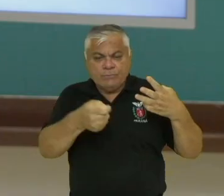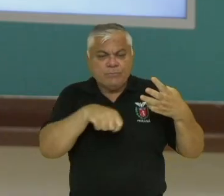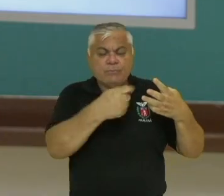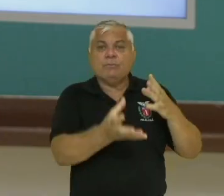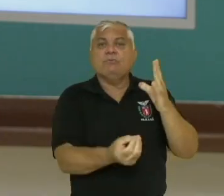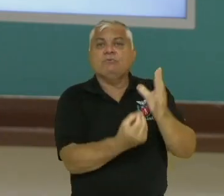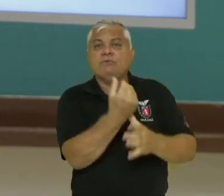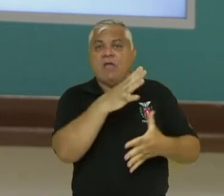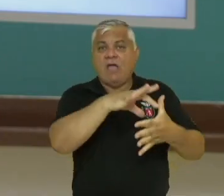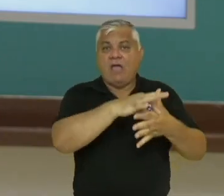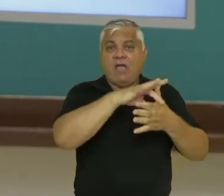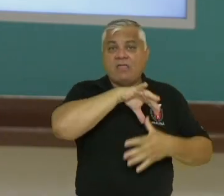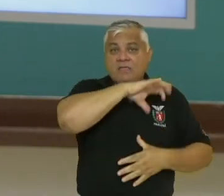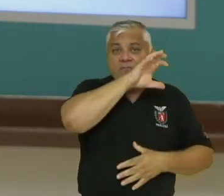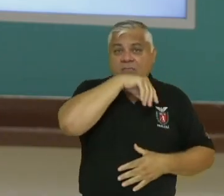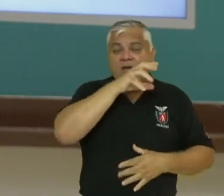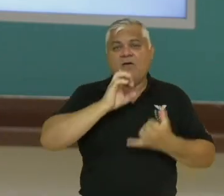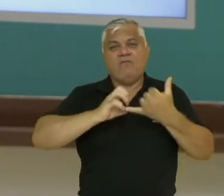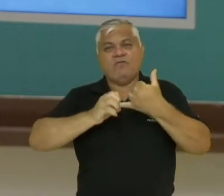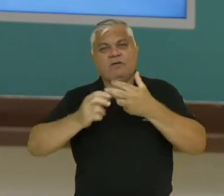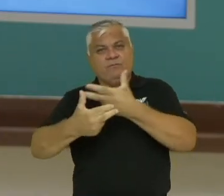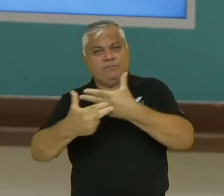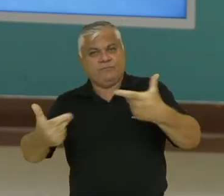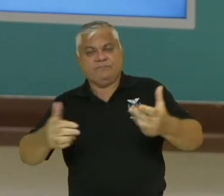origem, animal e vegetal.